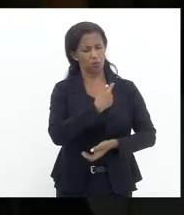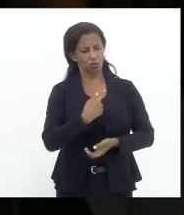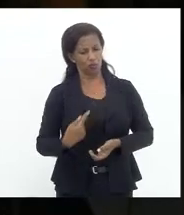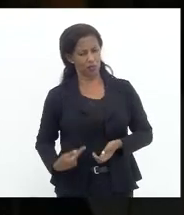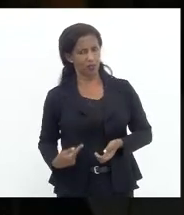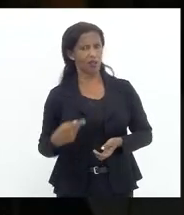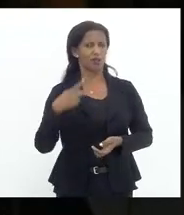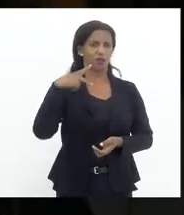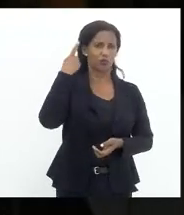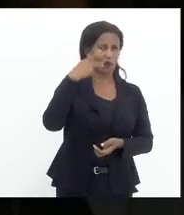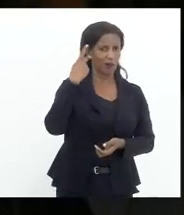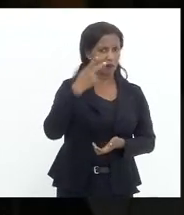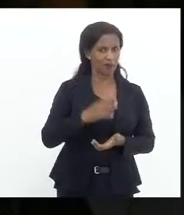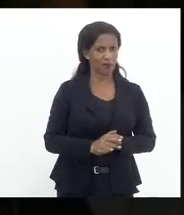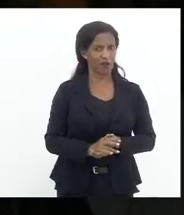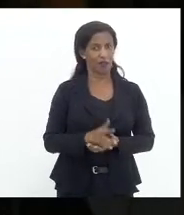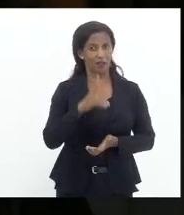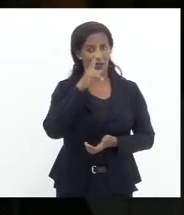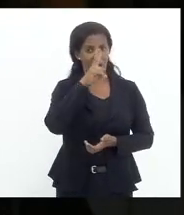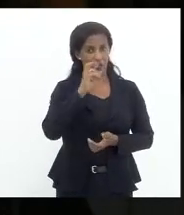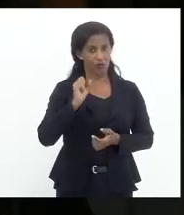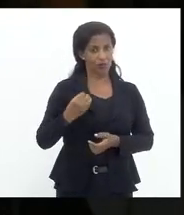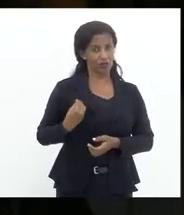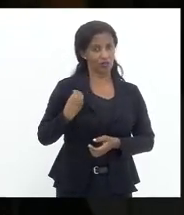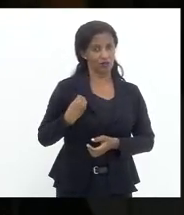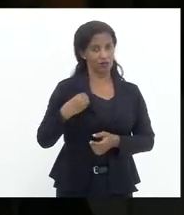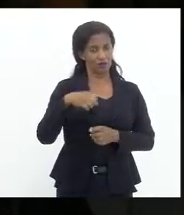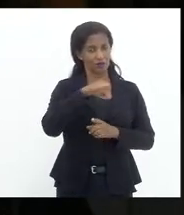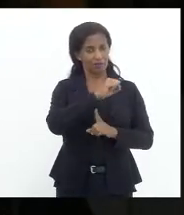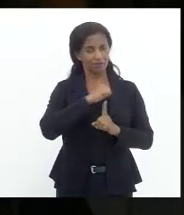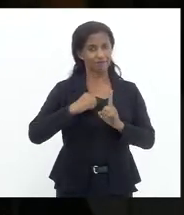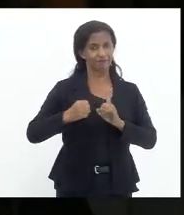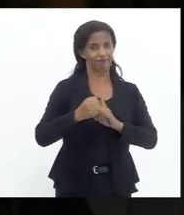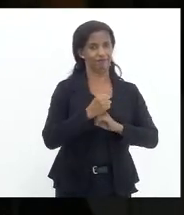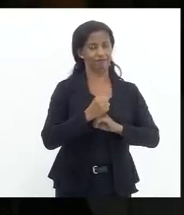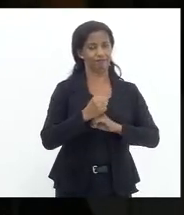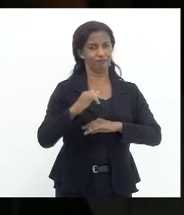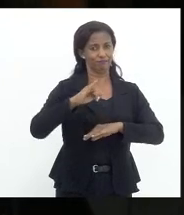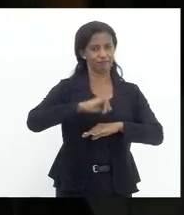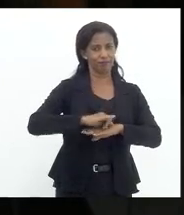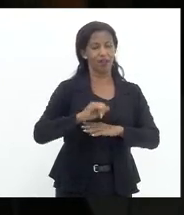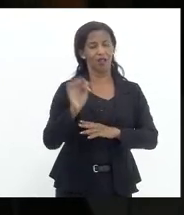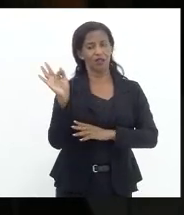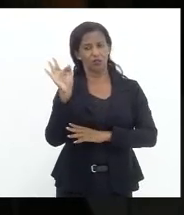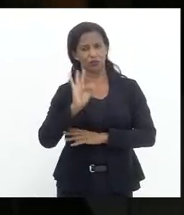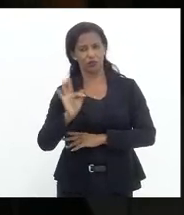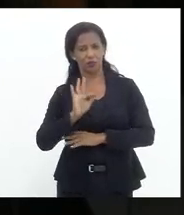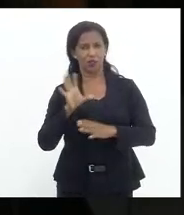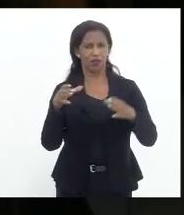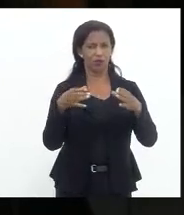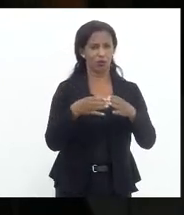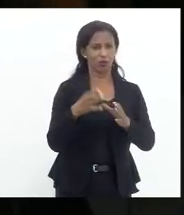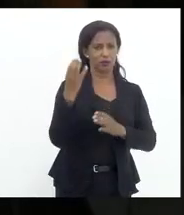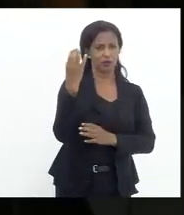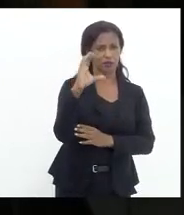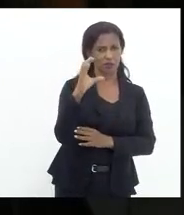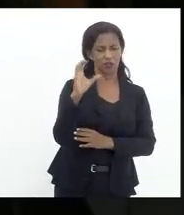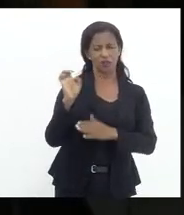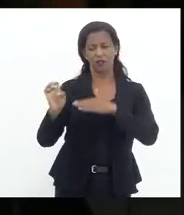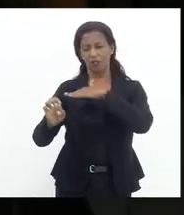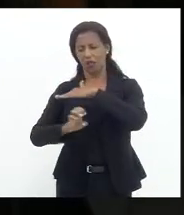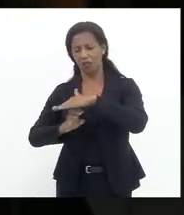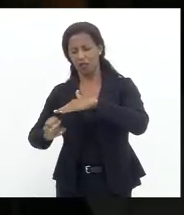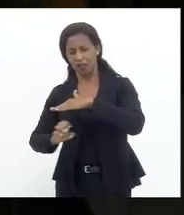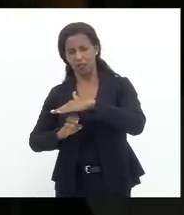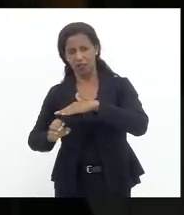seus parlamentares, as forças vivas da sociedade fluminense, as universidades, a comunidade científica, as empresas que